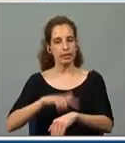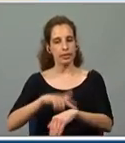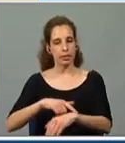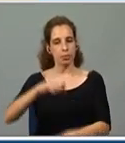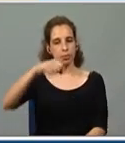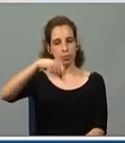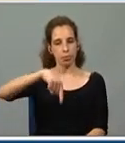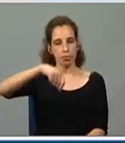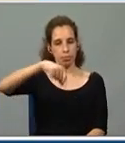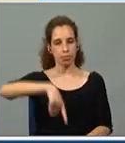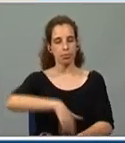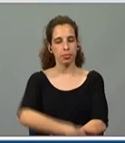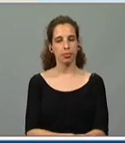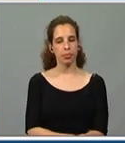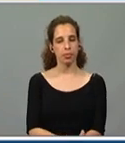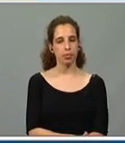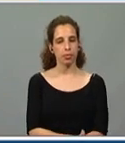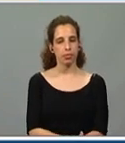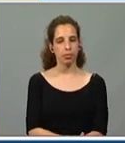escoar.